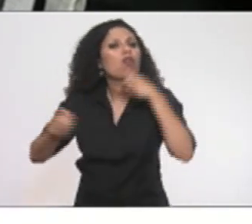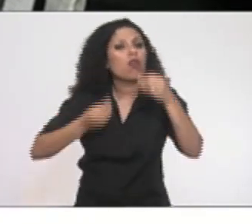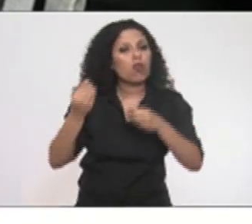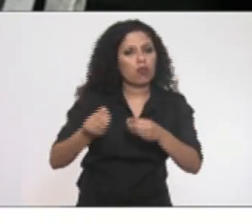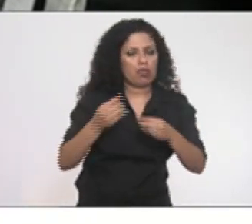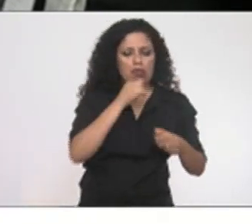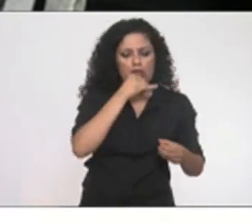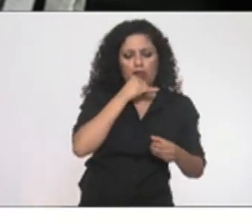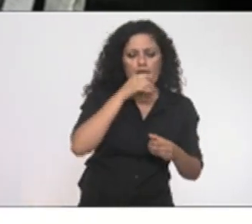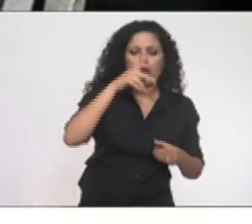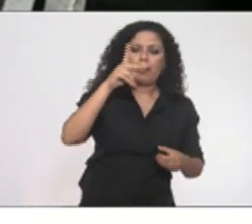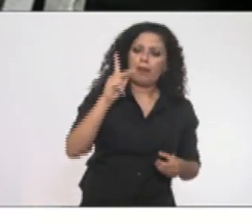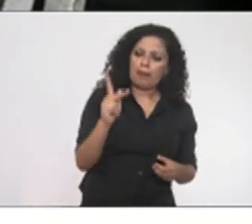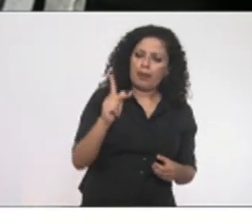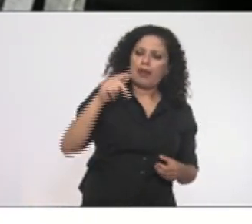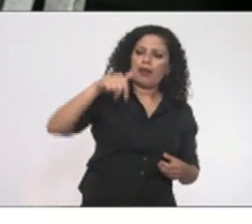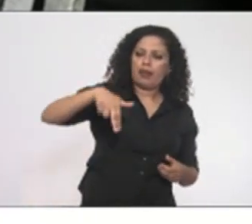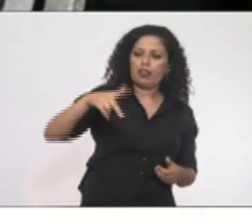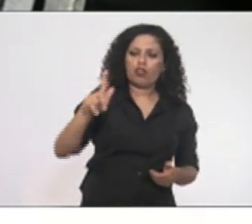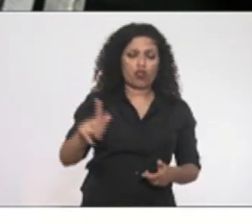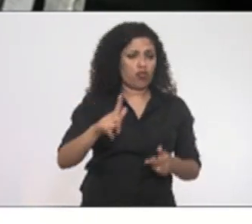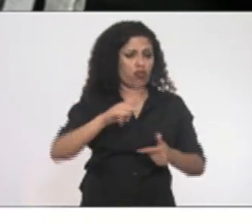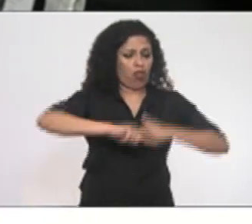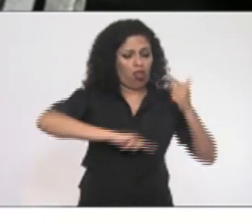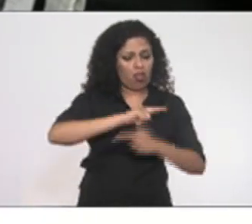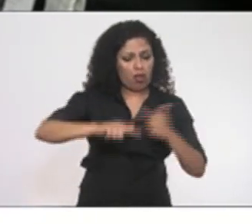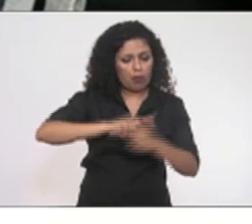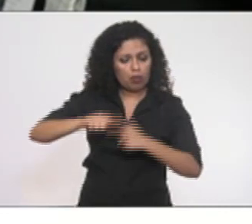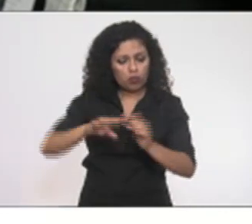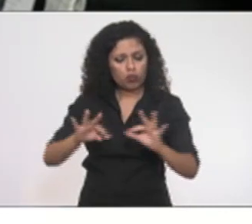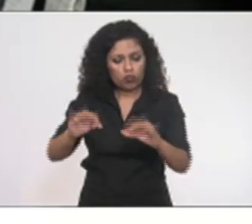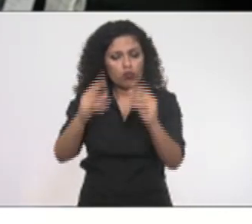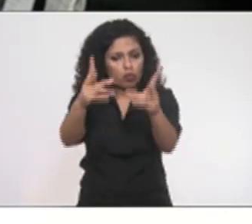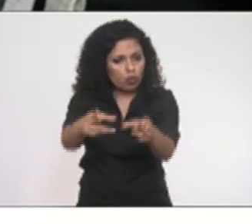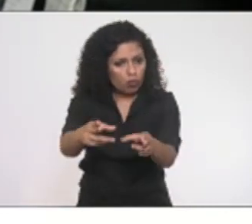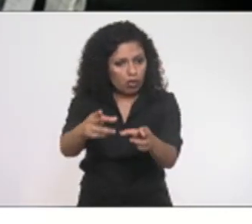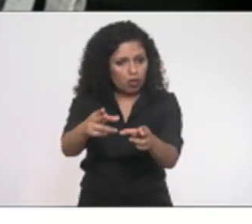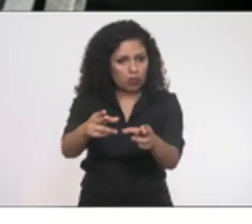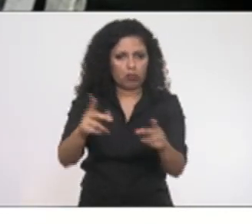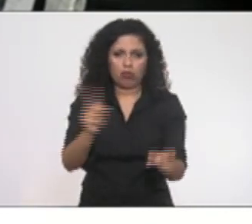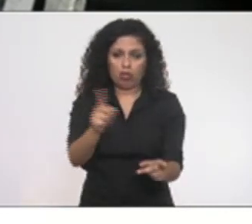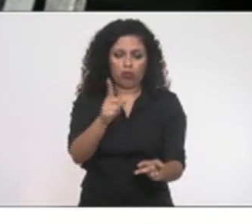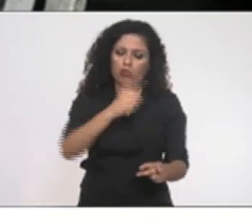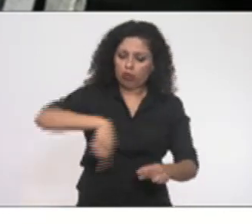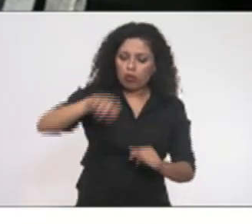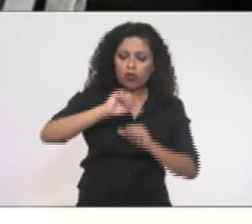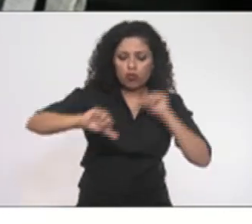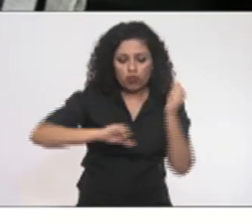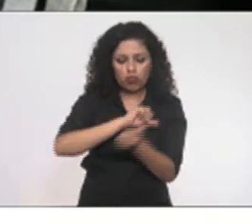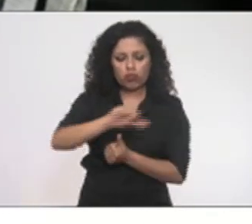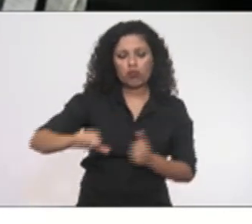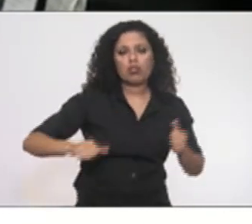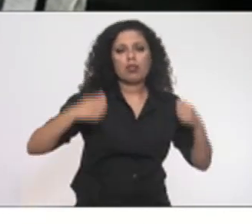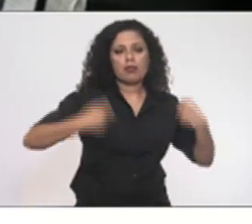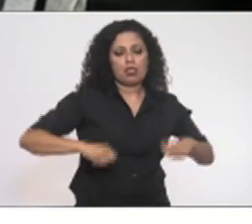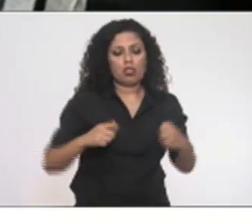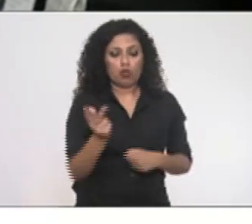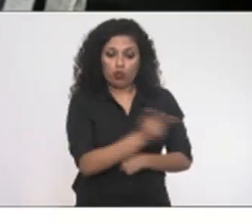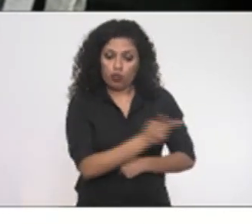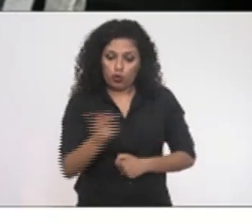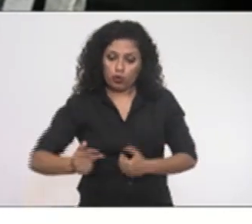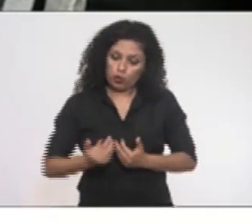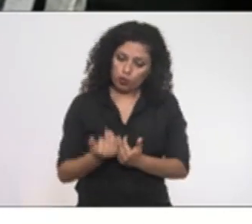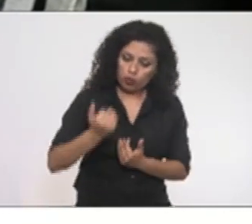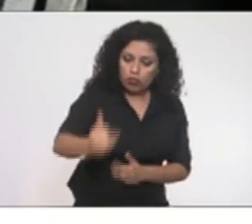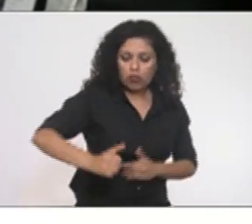operacional igual. Uma delas começa às 6 da manhã, a outra começa à meia-noite. Então, eles têm que acertar até isso, que os dois comecem a programação à